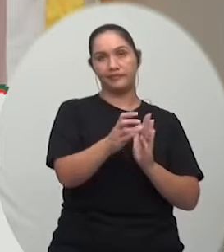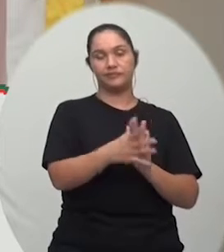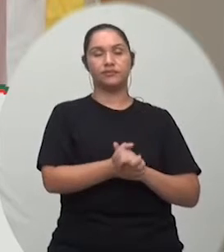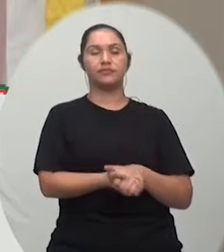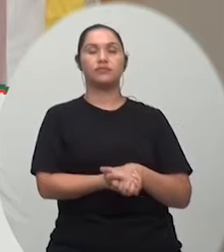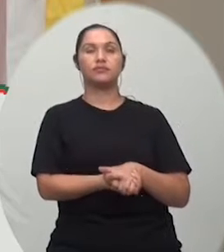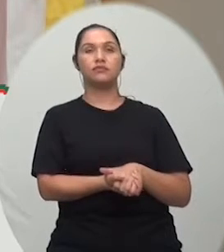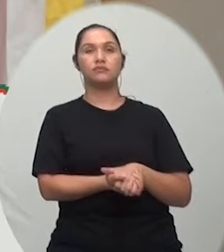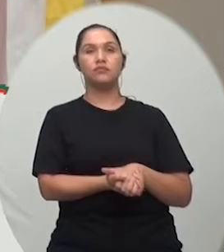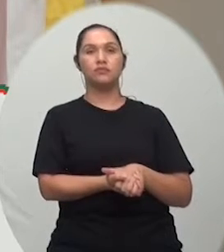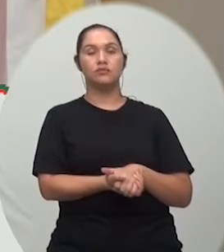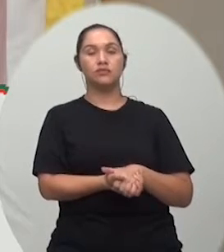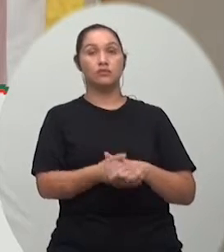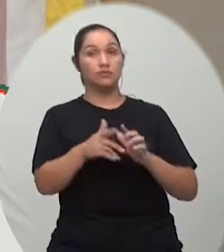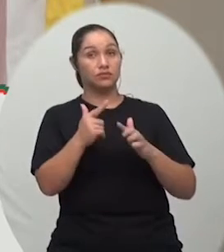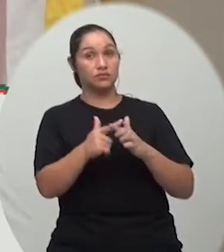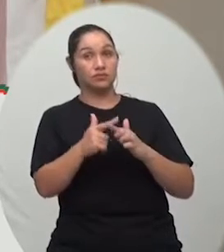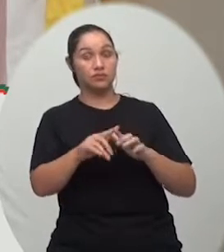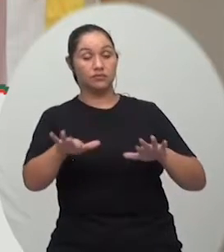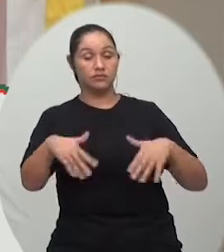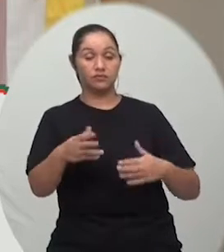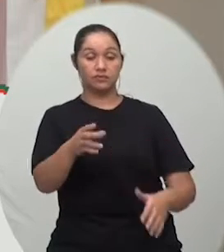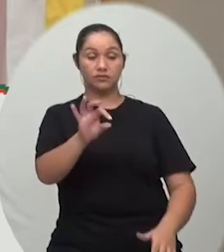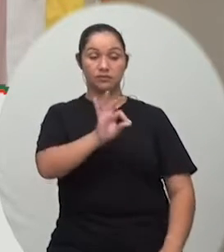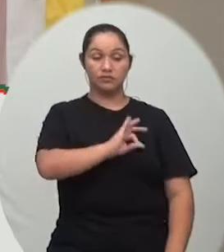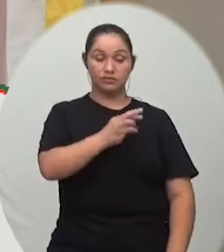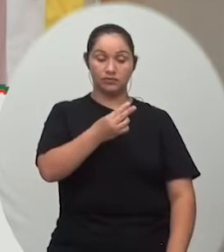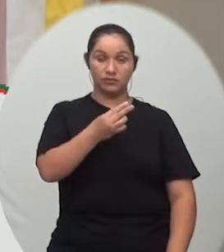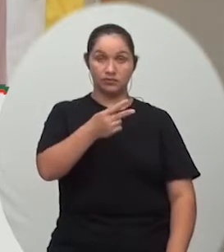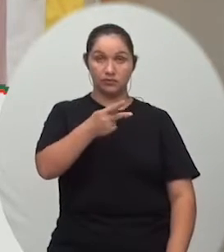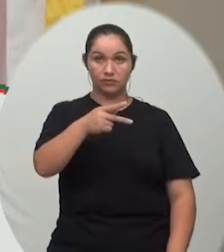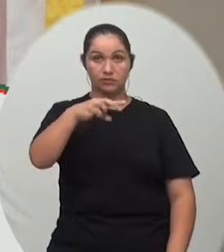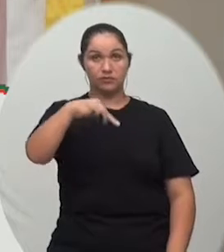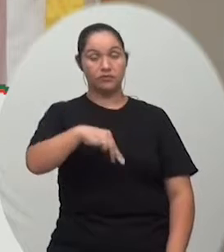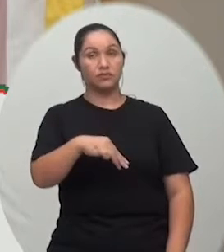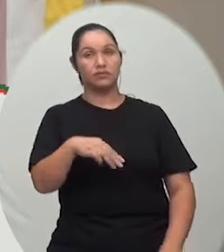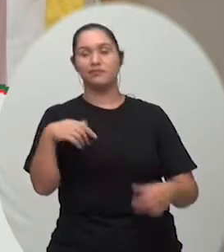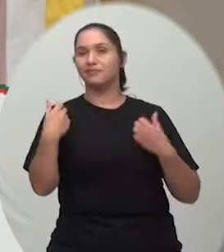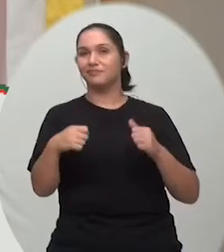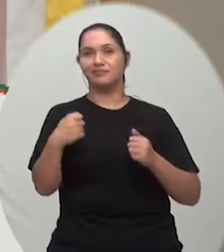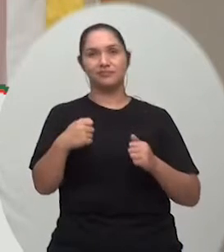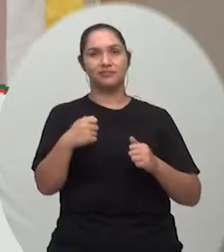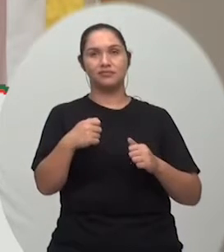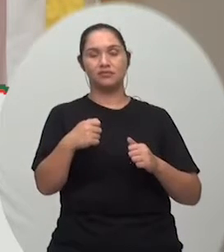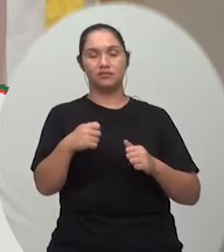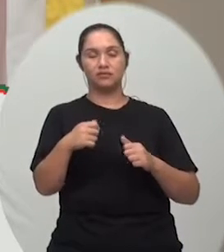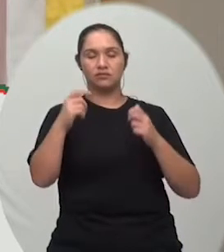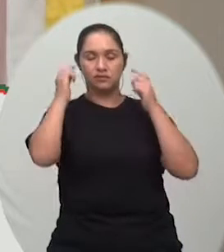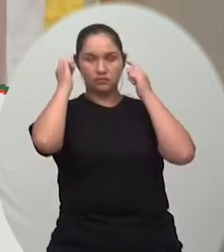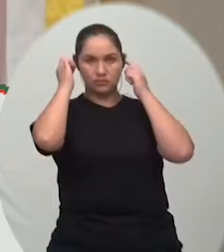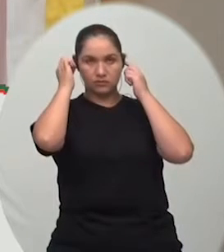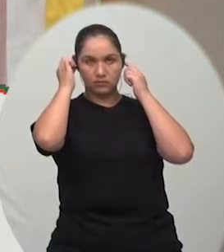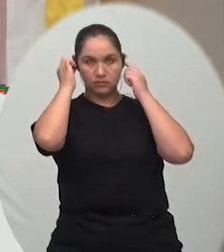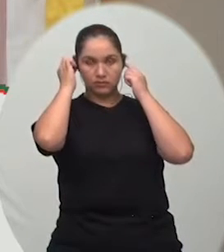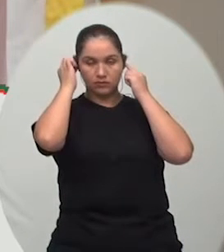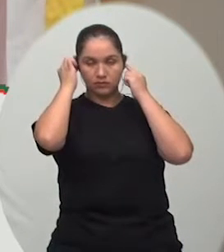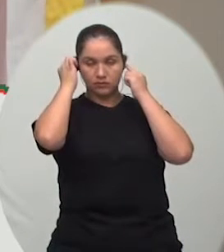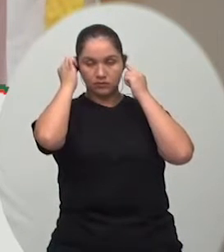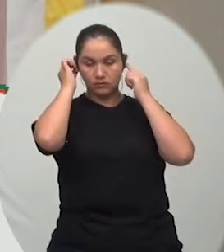acidentes de trânsito, justamente para liberar as viaturas das polícias militares e assim contribuir